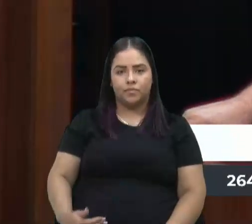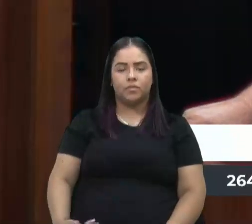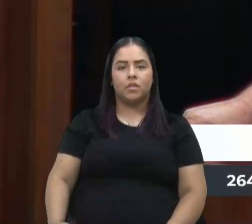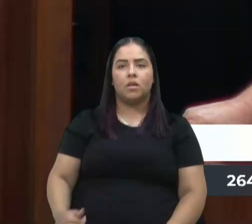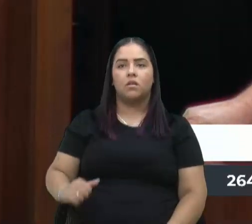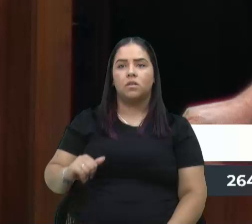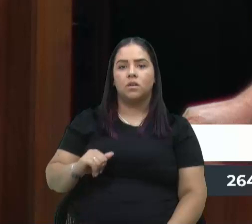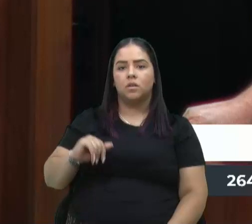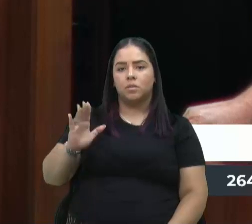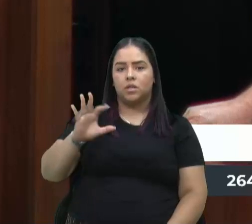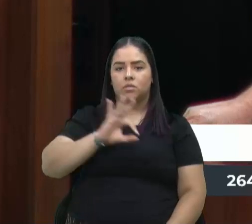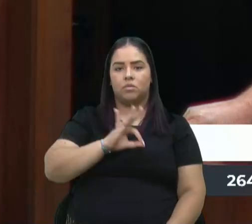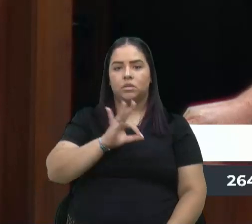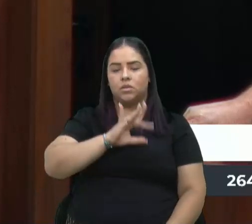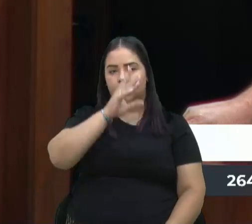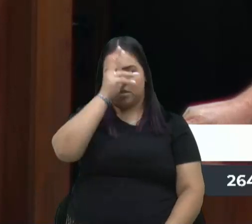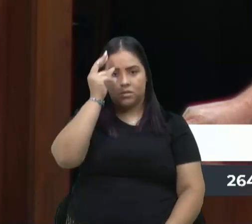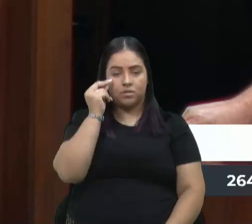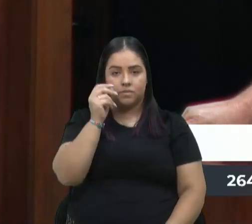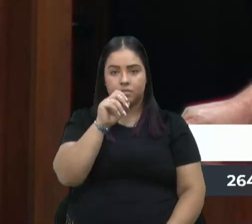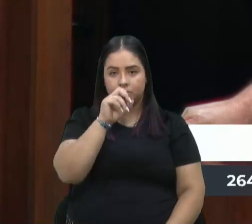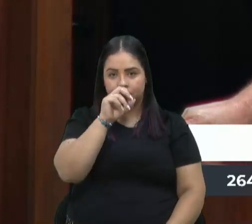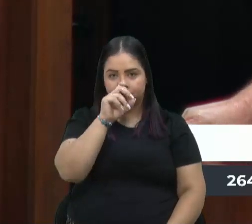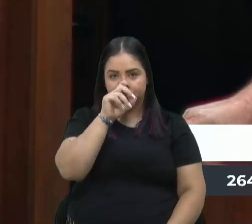mais guardas municipais.